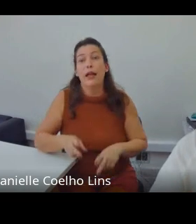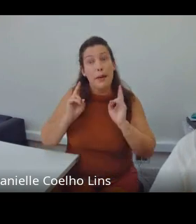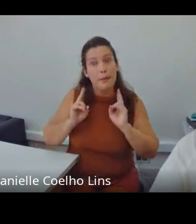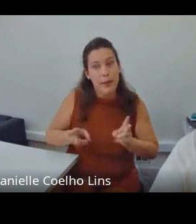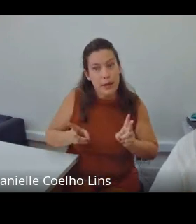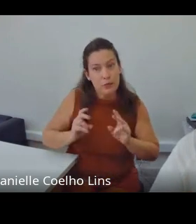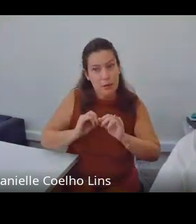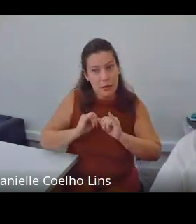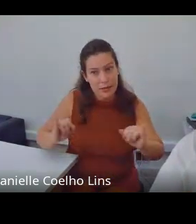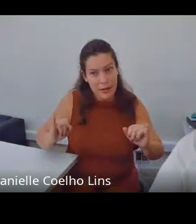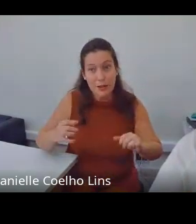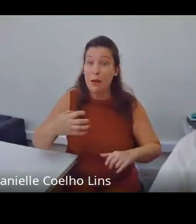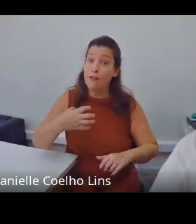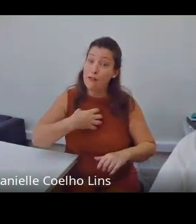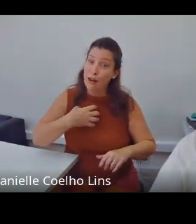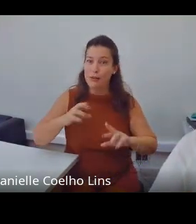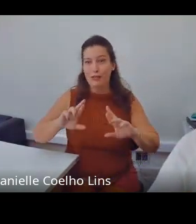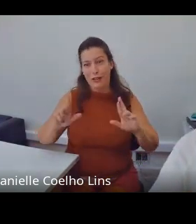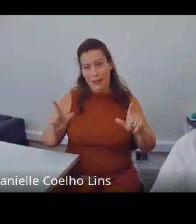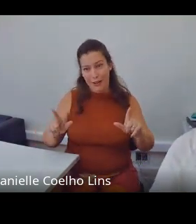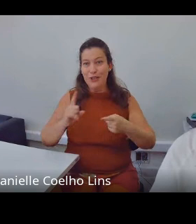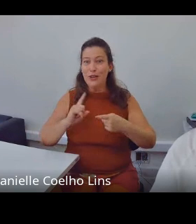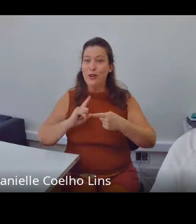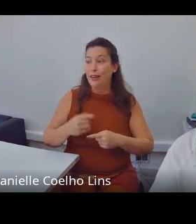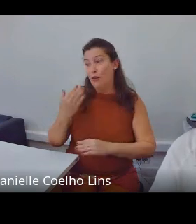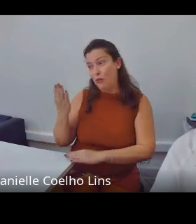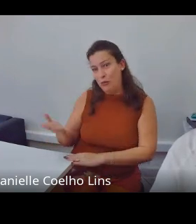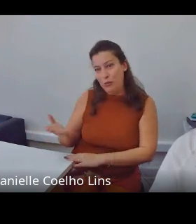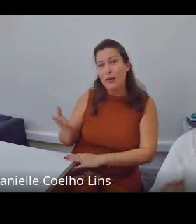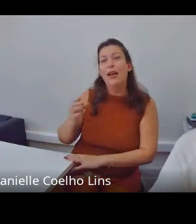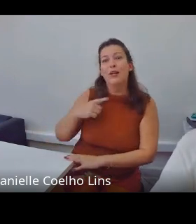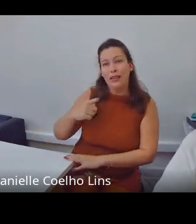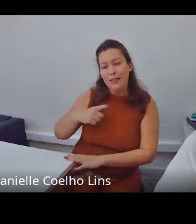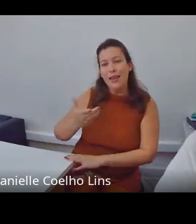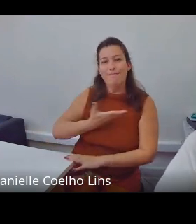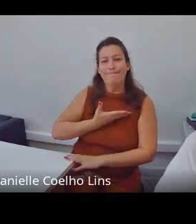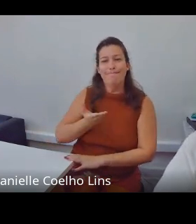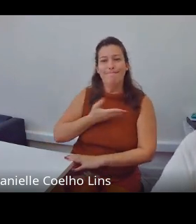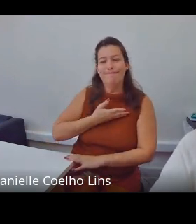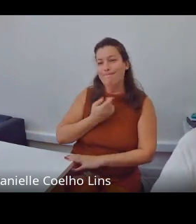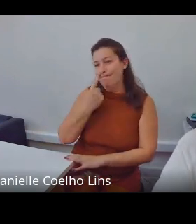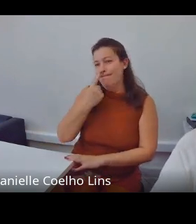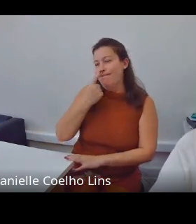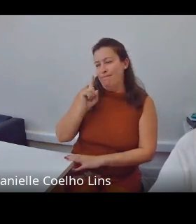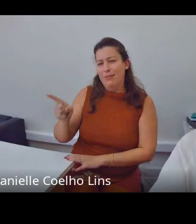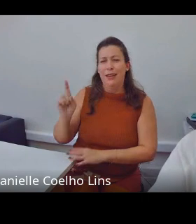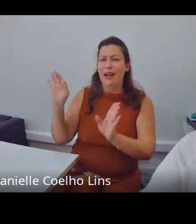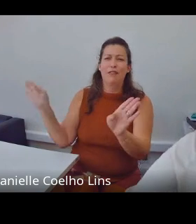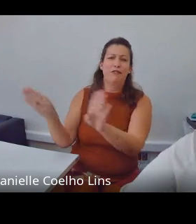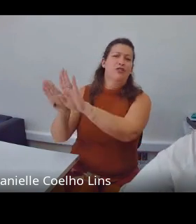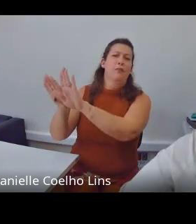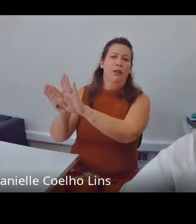de formas diferentes. Por quê? Com uma pessoa eu posso ter um pouco mais de intimidade, com outra não, e isso tudo